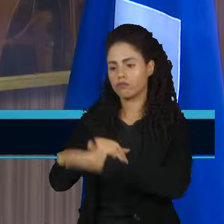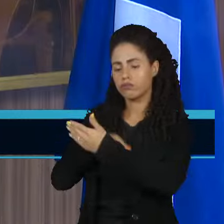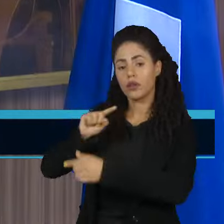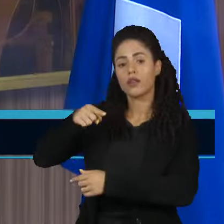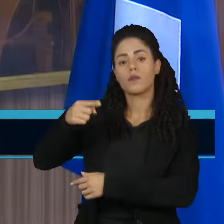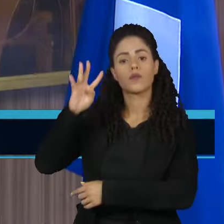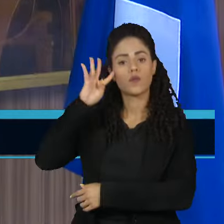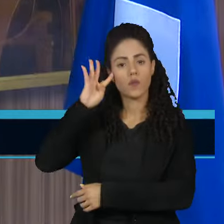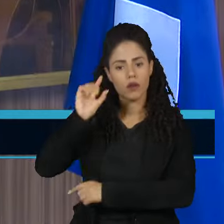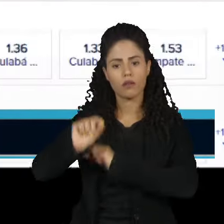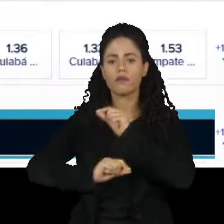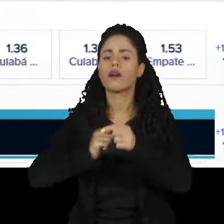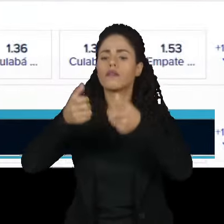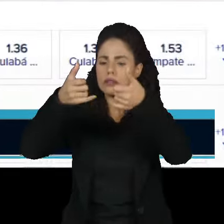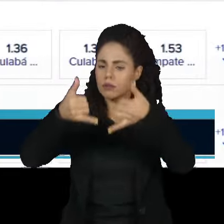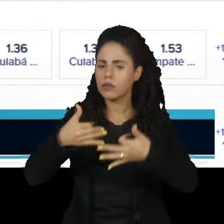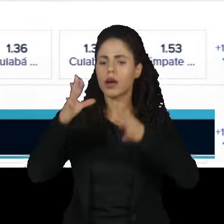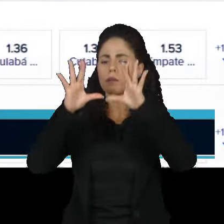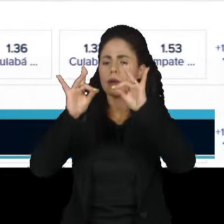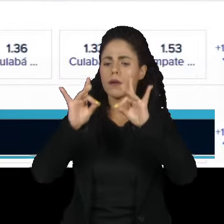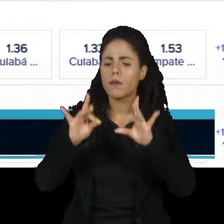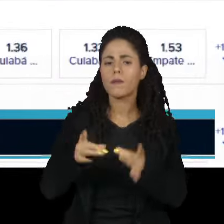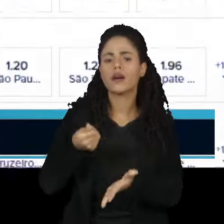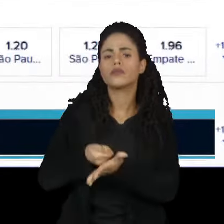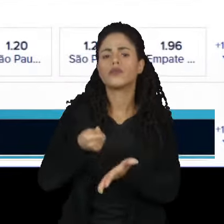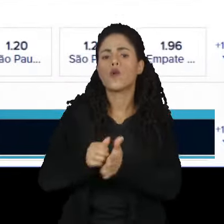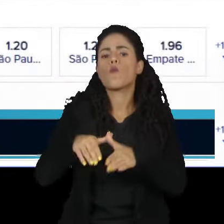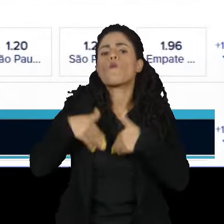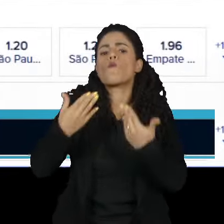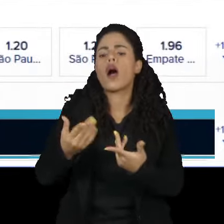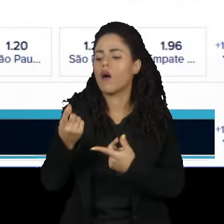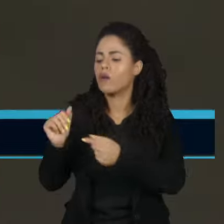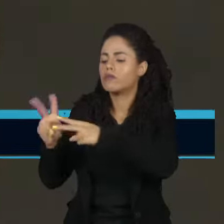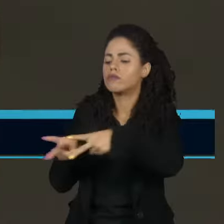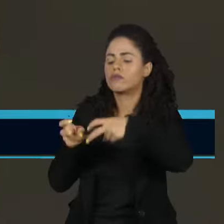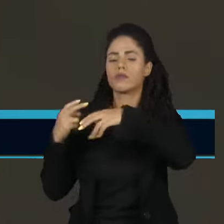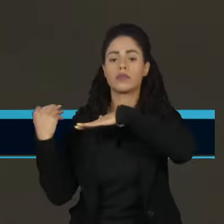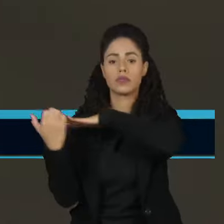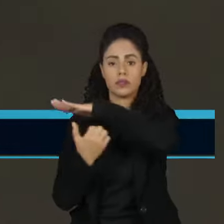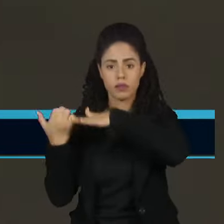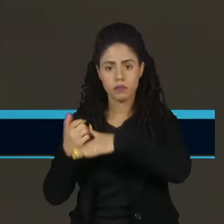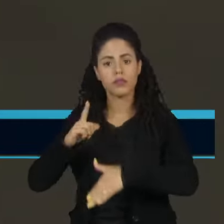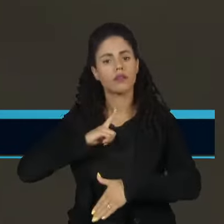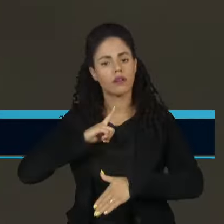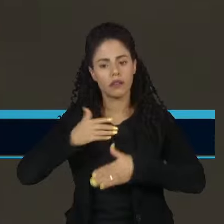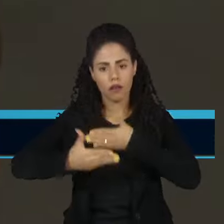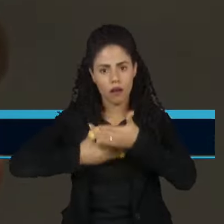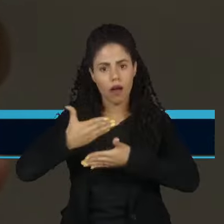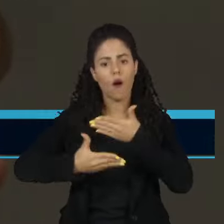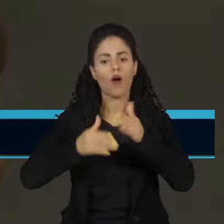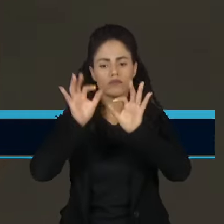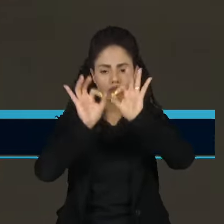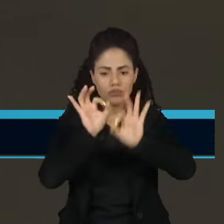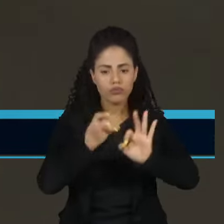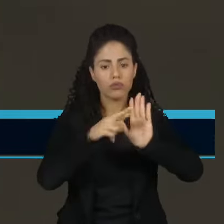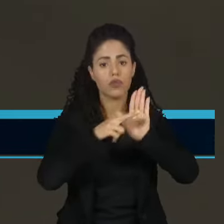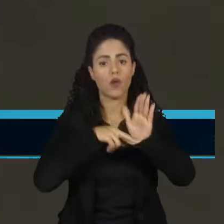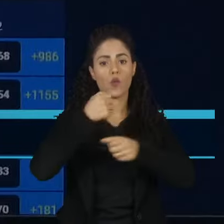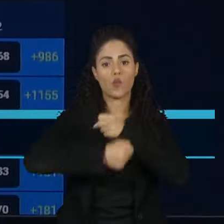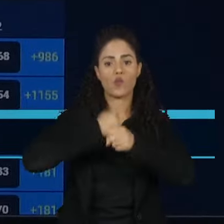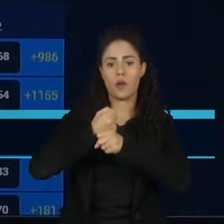daaa ele vai explicar as obrigações tributárias dessas empresas que tiveram atividade regulamentada no ano